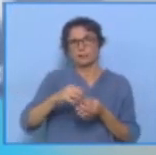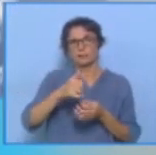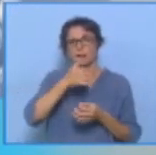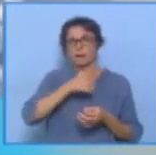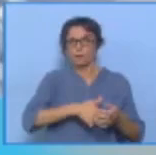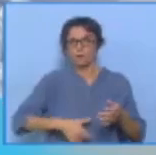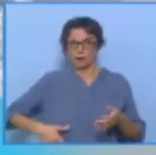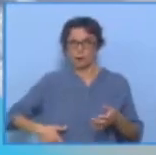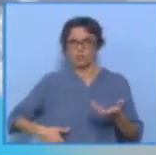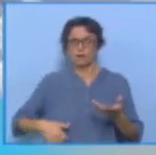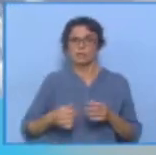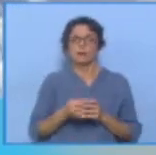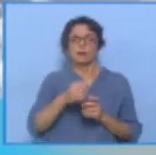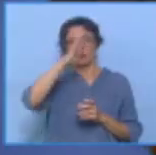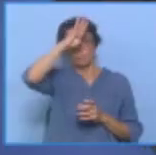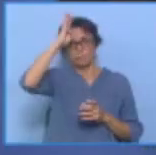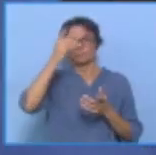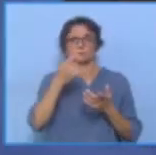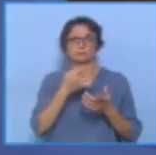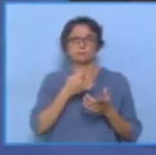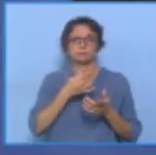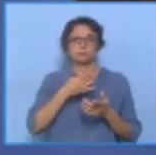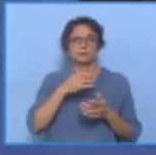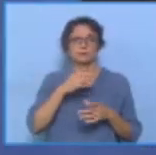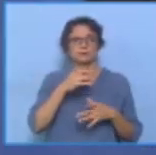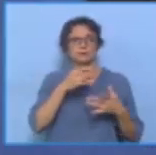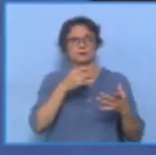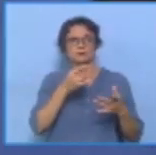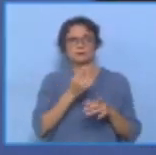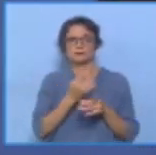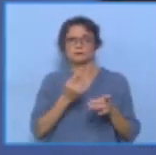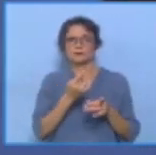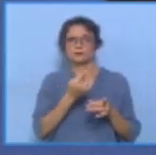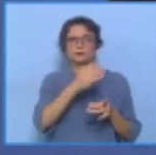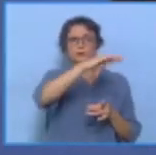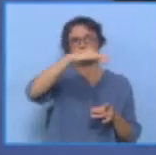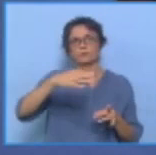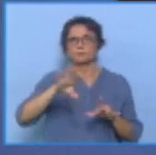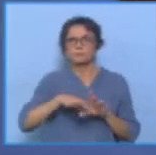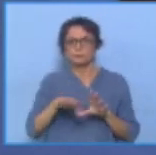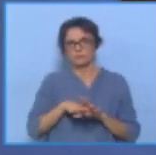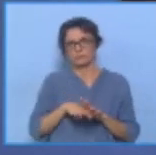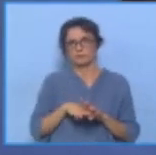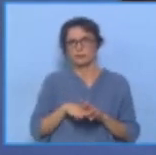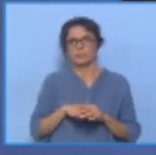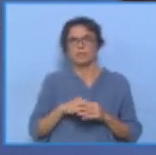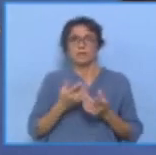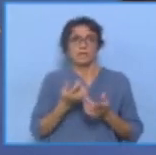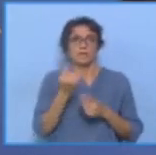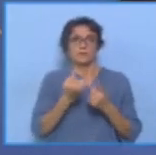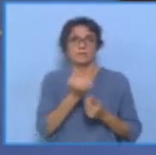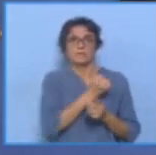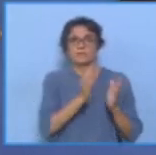de periferias, de países pequenos, onde muitas vezes nunca tinha havido um cardeal, onde eles próprios, quando recebem o telefonema,